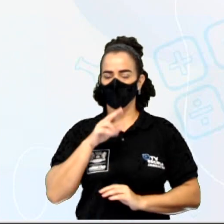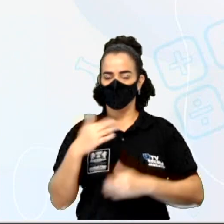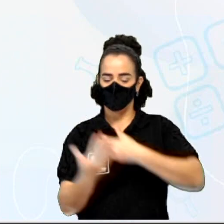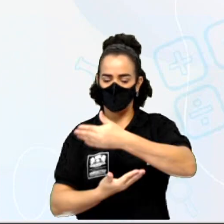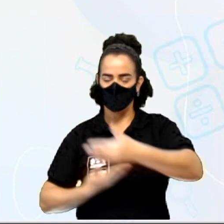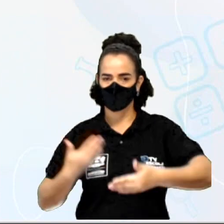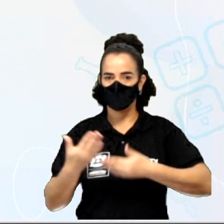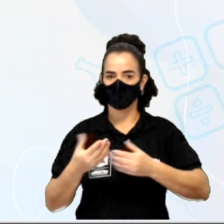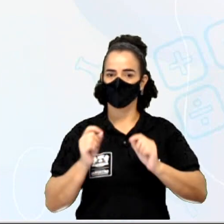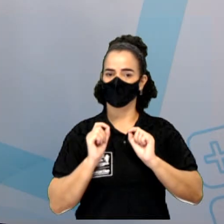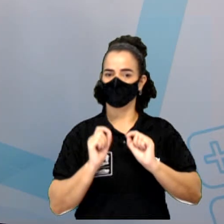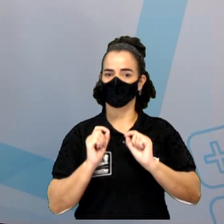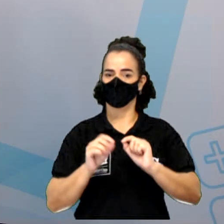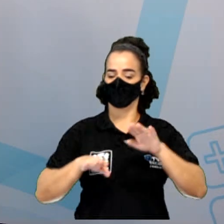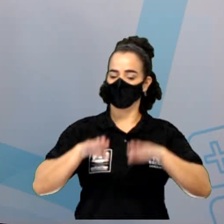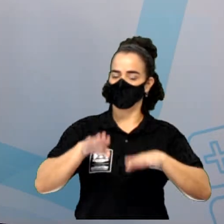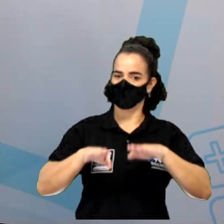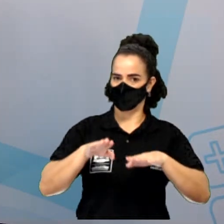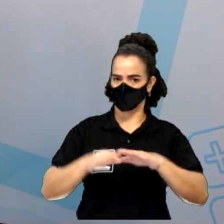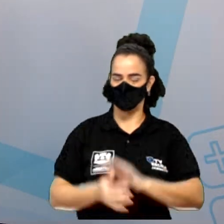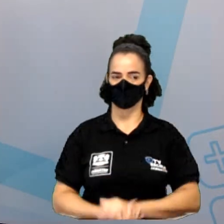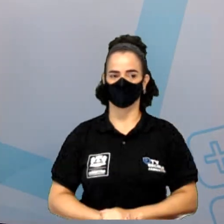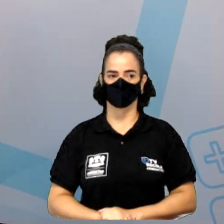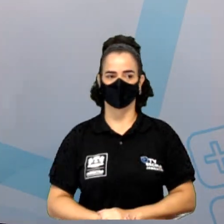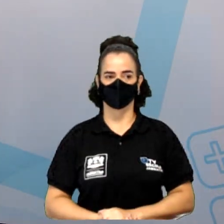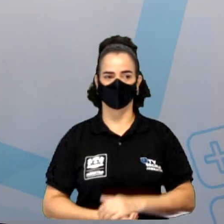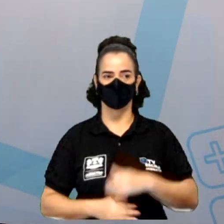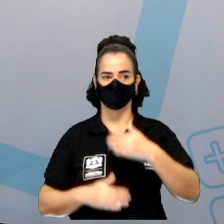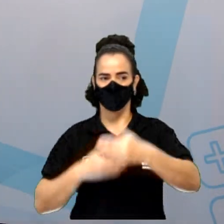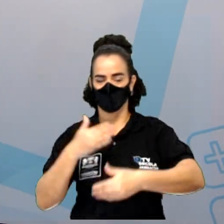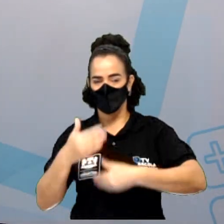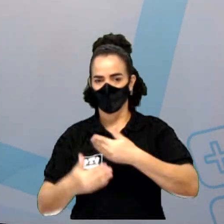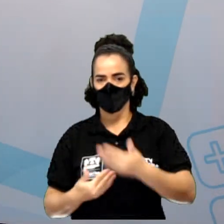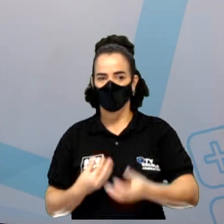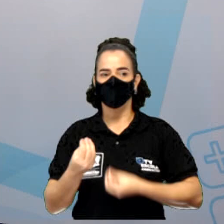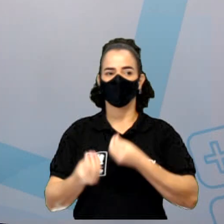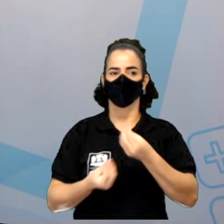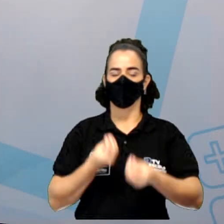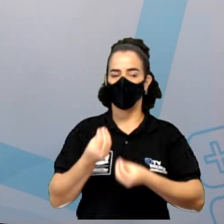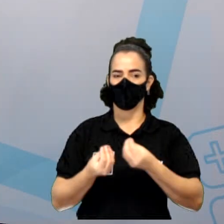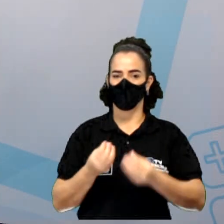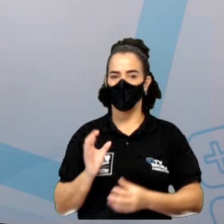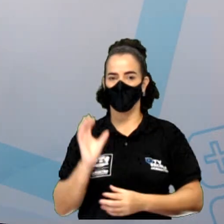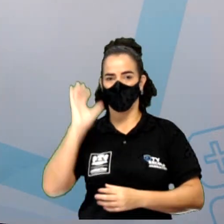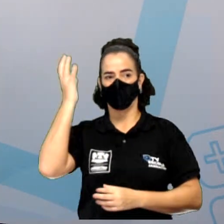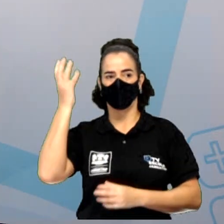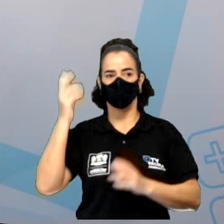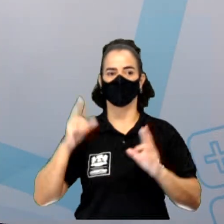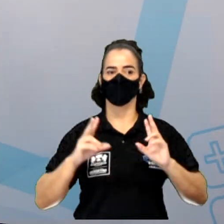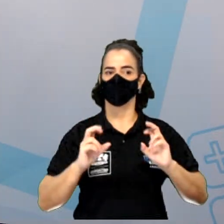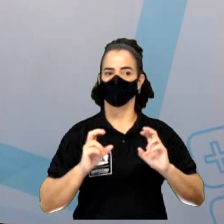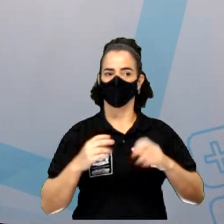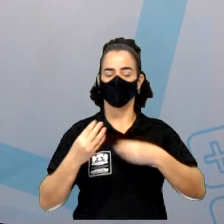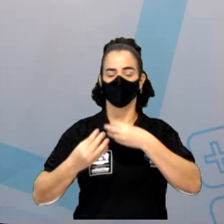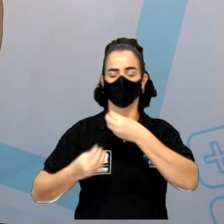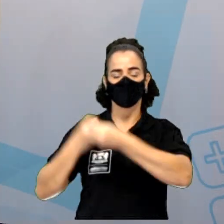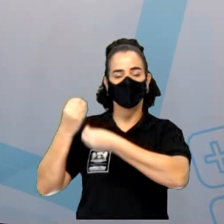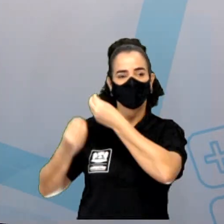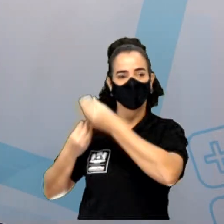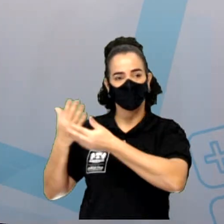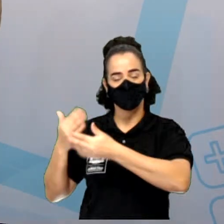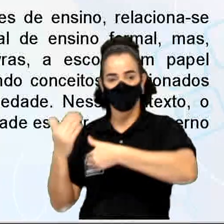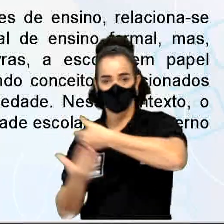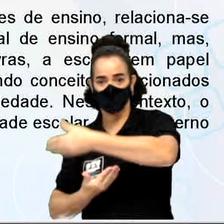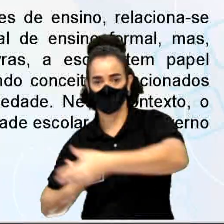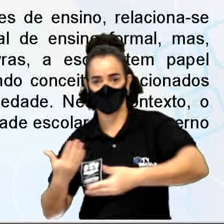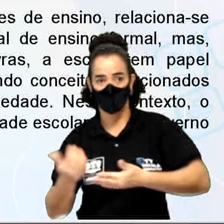condição. Vamos adiante. Olha a questão 2. Temos aqui um texto intitulado Como desenvolver uma cultura de